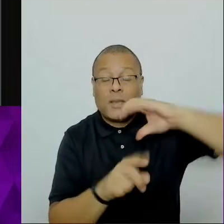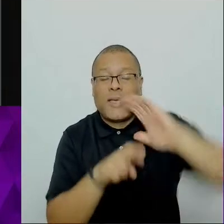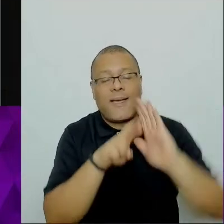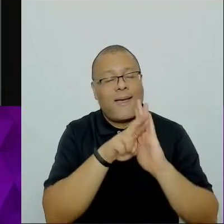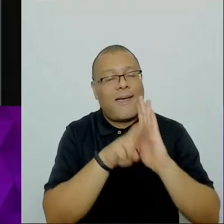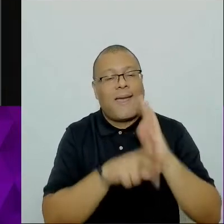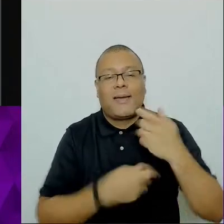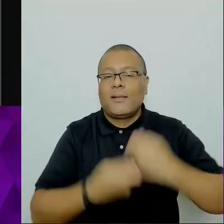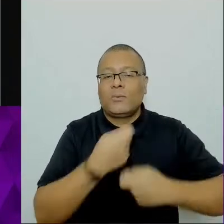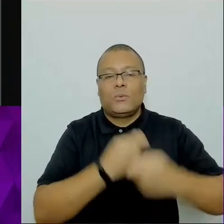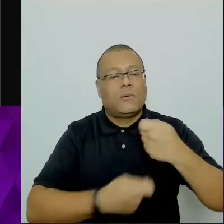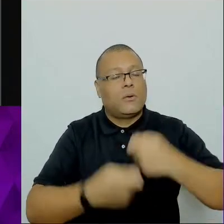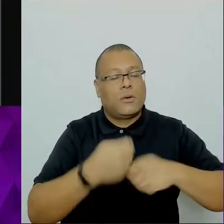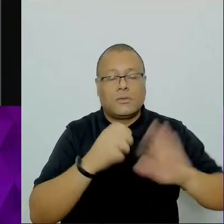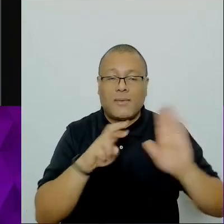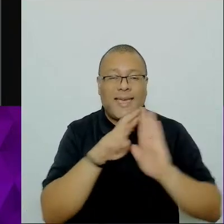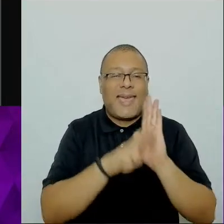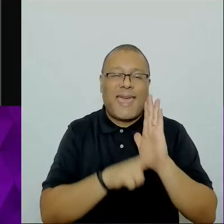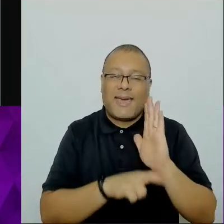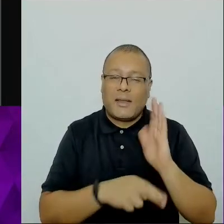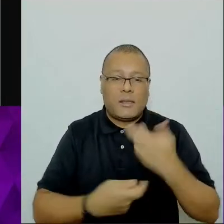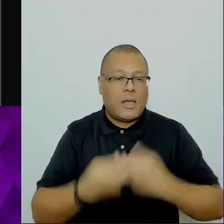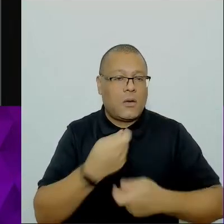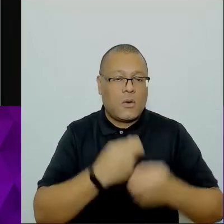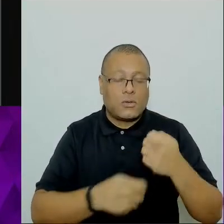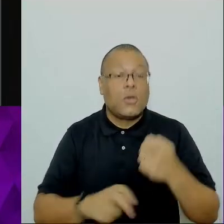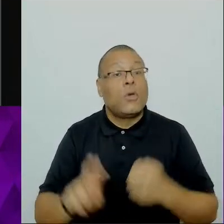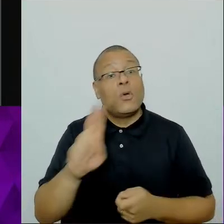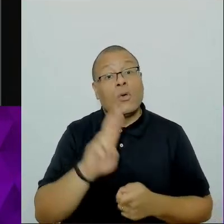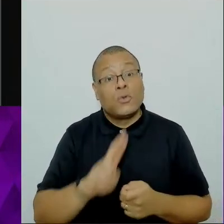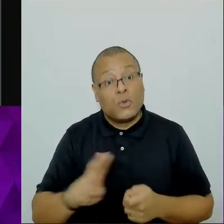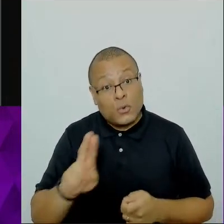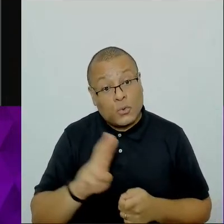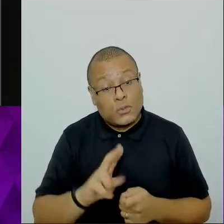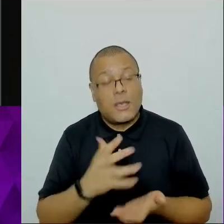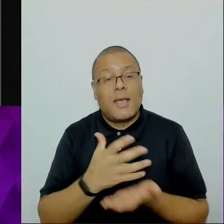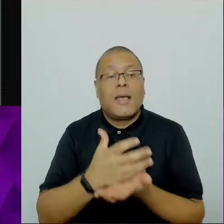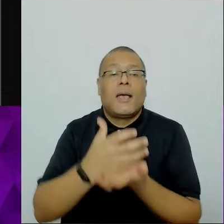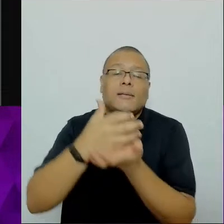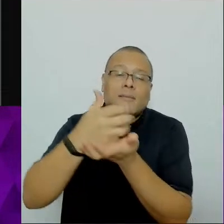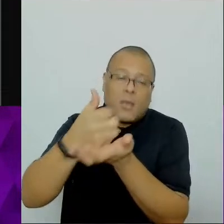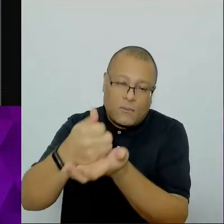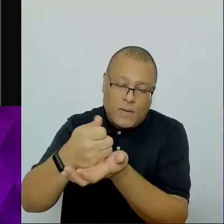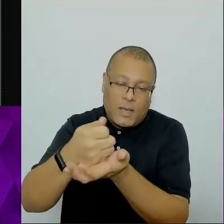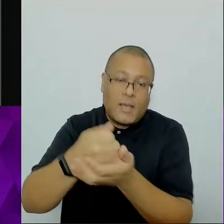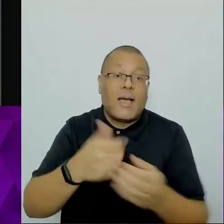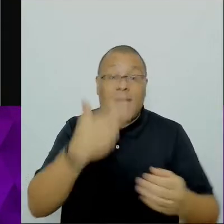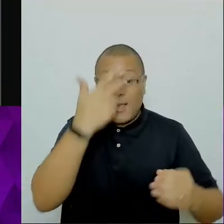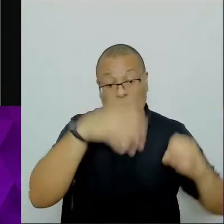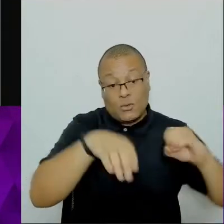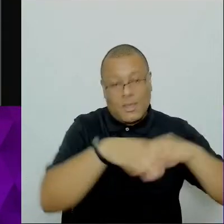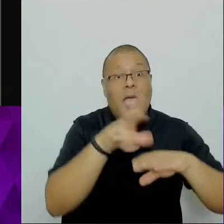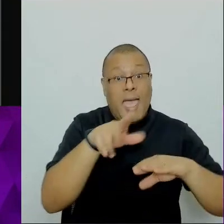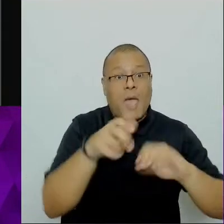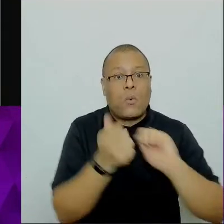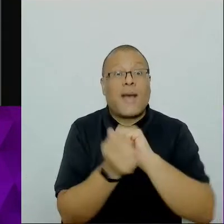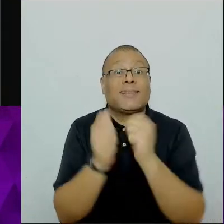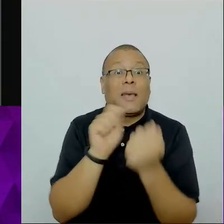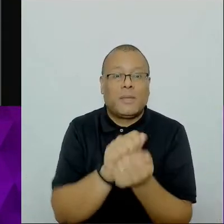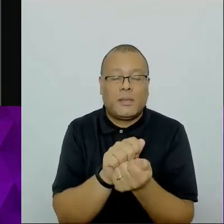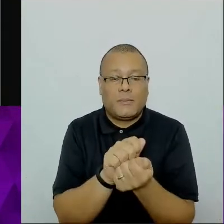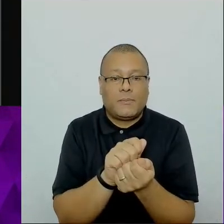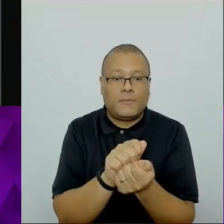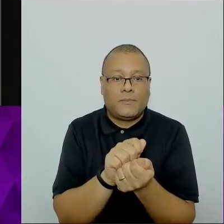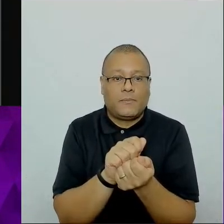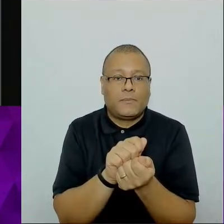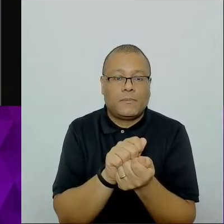negócio. A nossa regra de negócio que utiliza tanto salvar usuário port, que é um adapter, que é uma